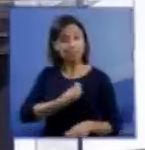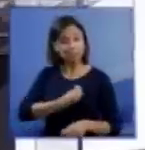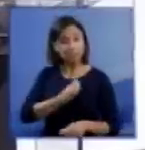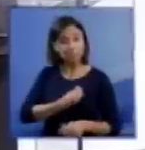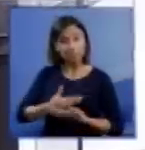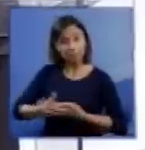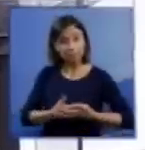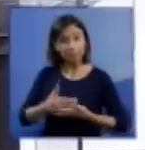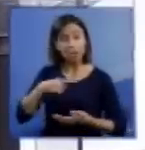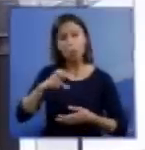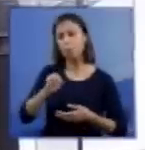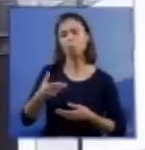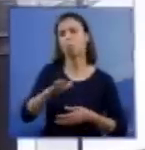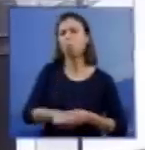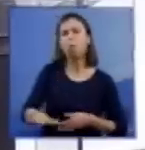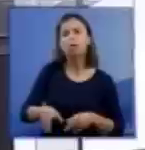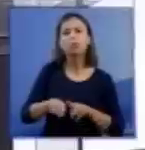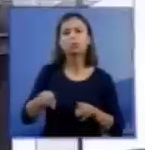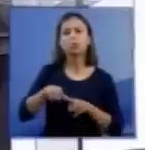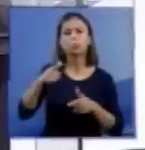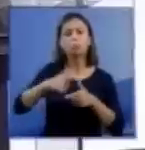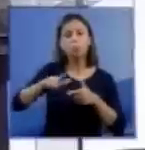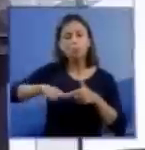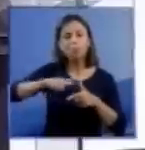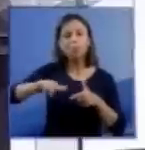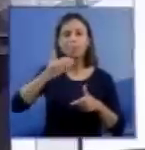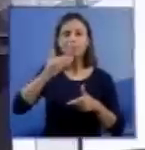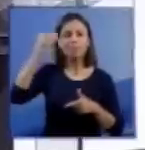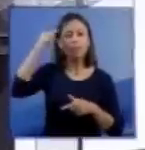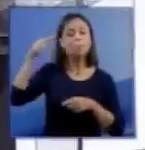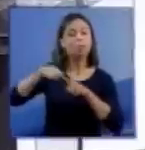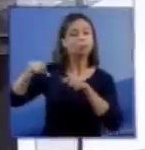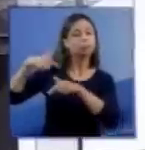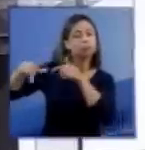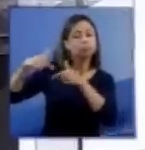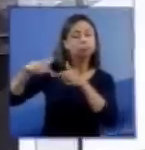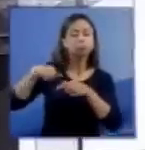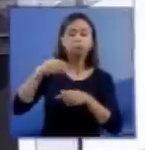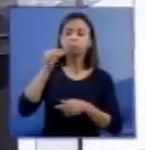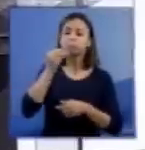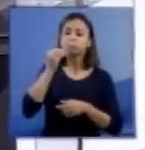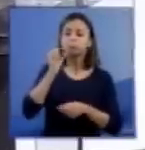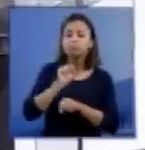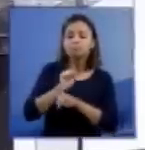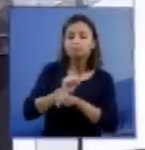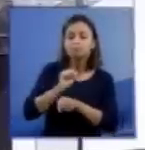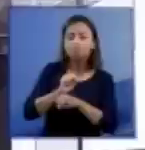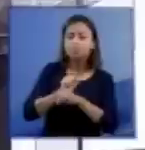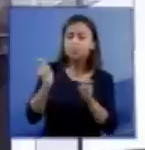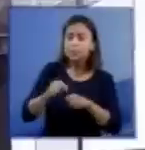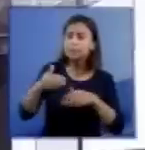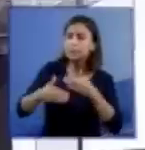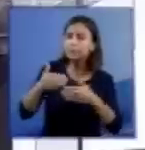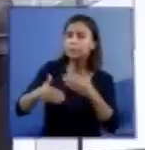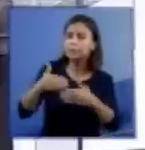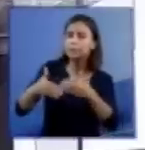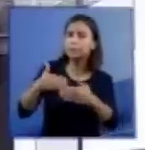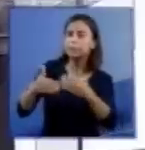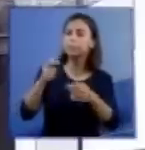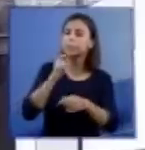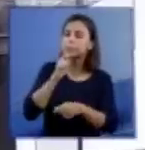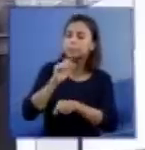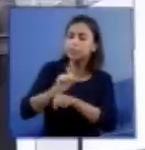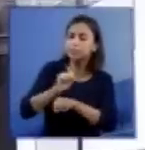a a ser obviamente aquilo que era antes a se expressar como se expressava anteriormente a partir desse